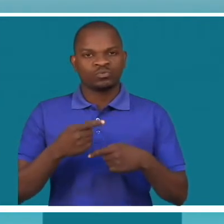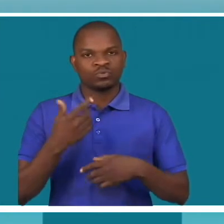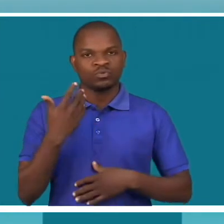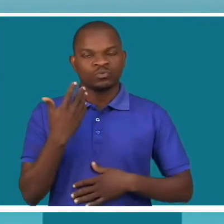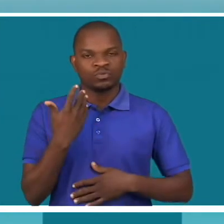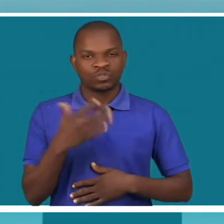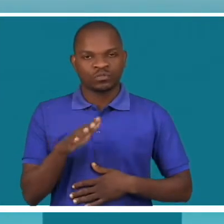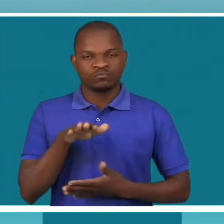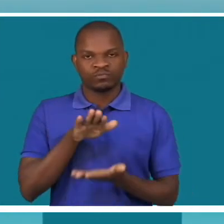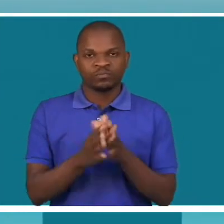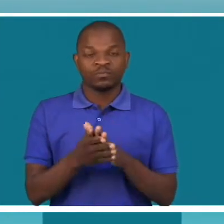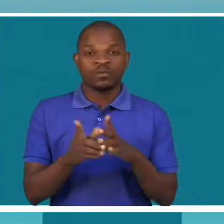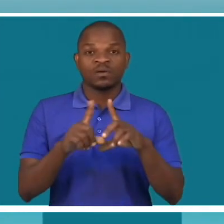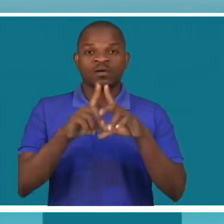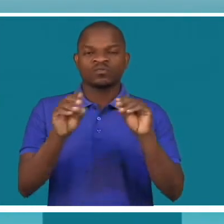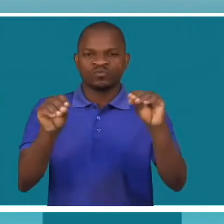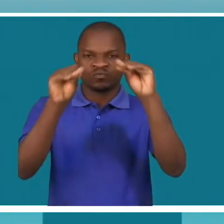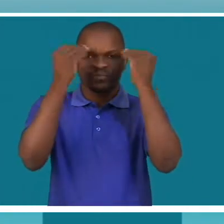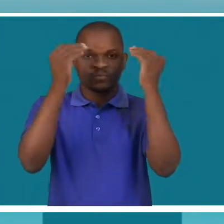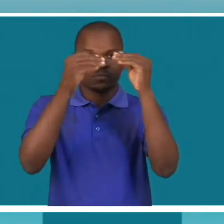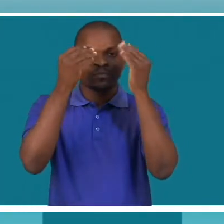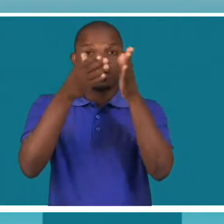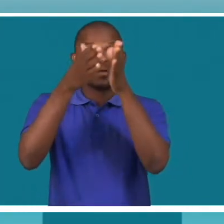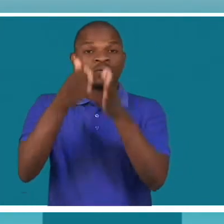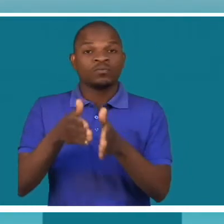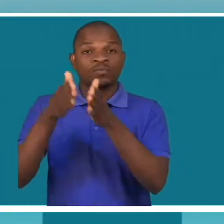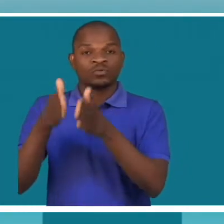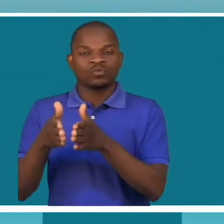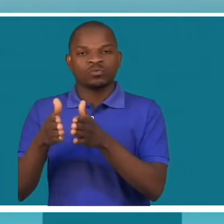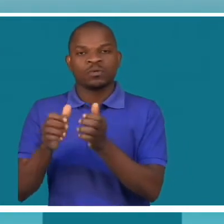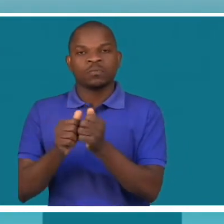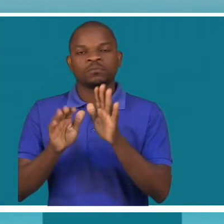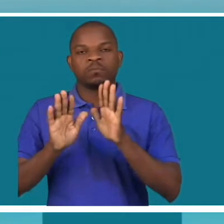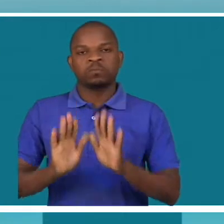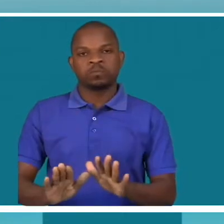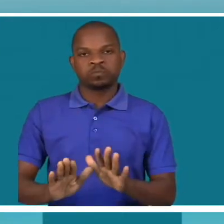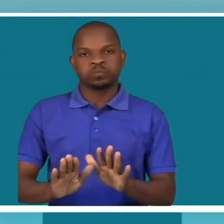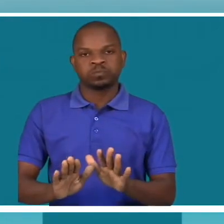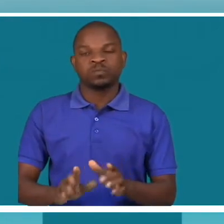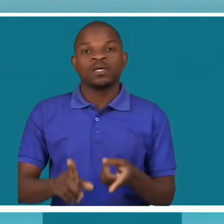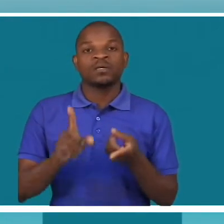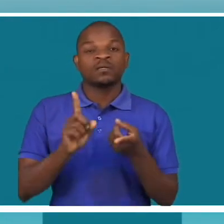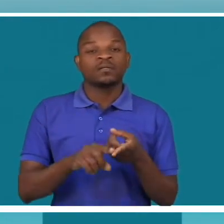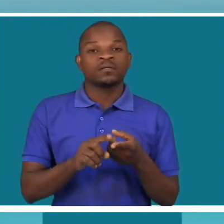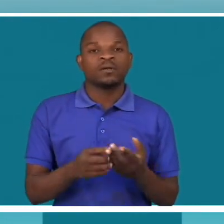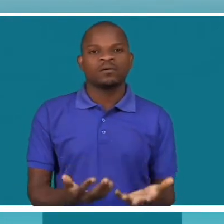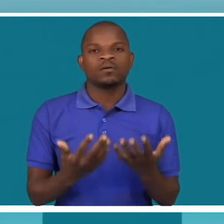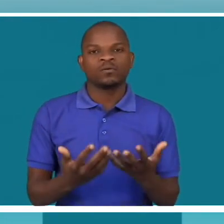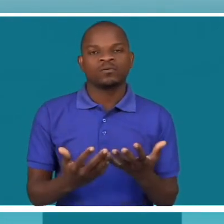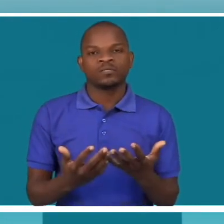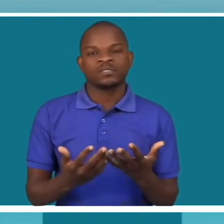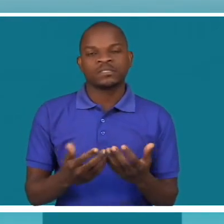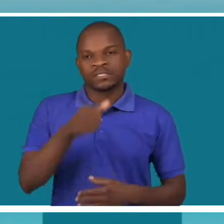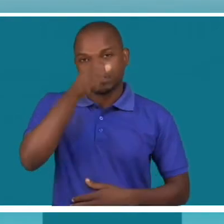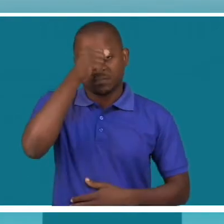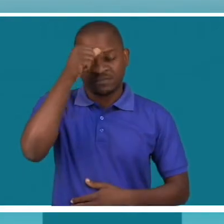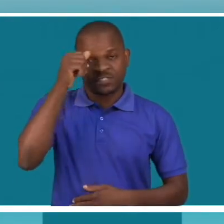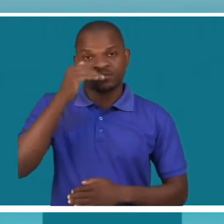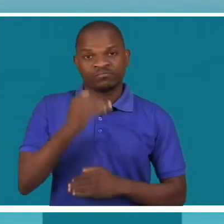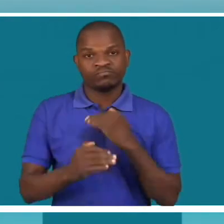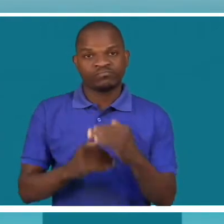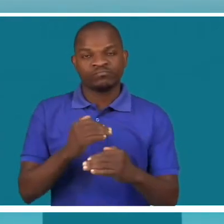a formação dos jogadores, ele ficou parado e neste momento não podemos